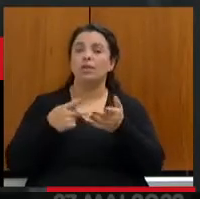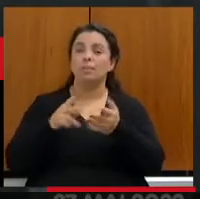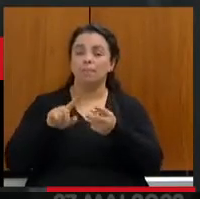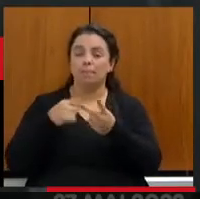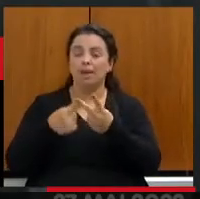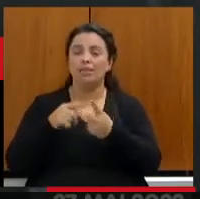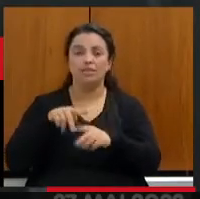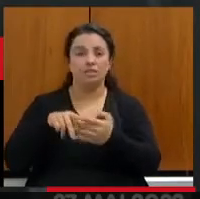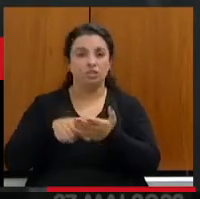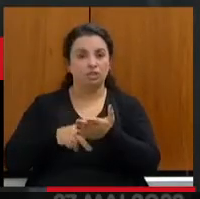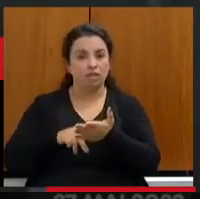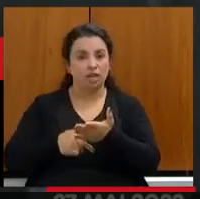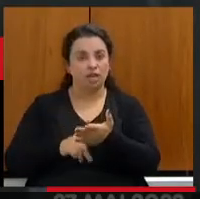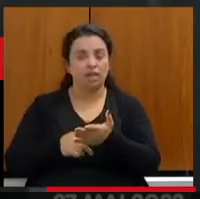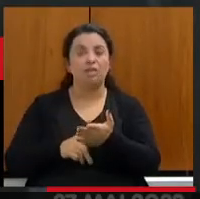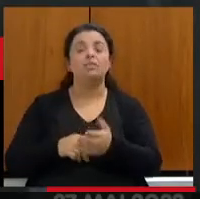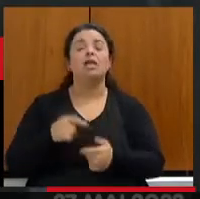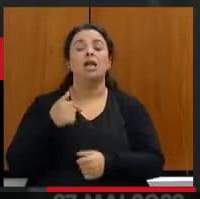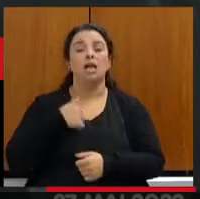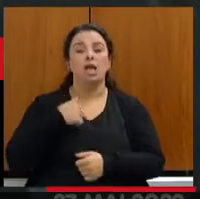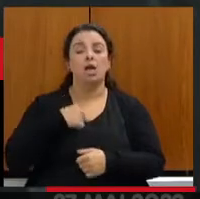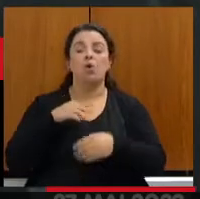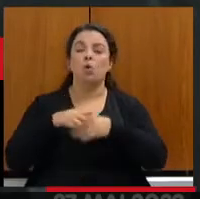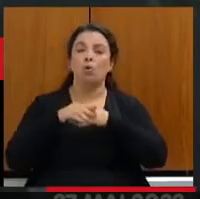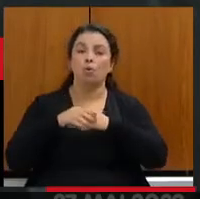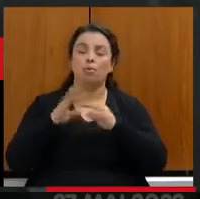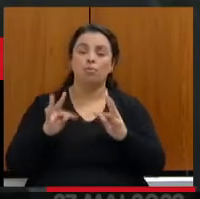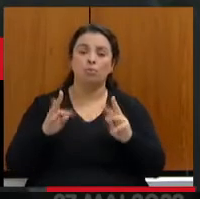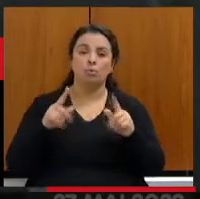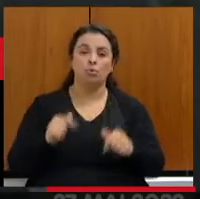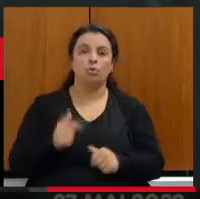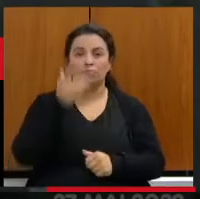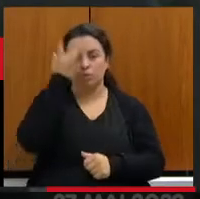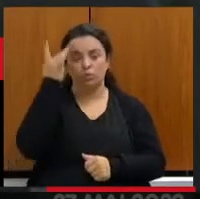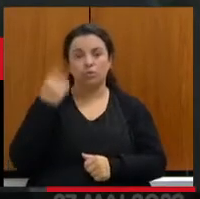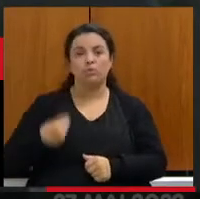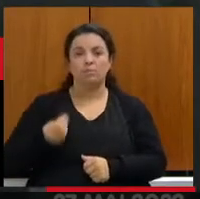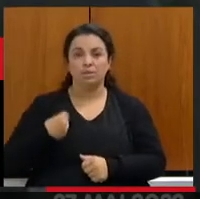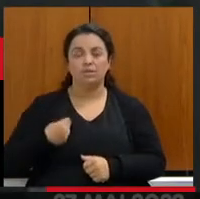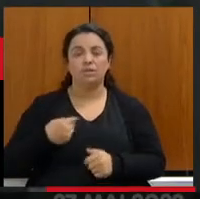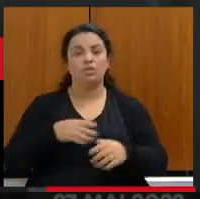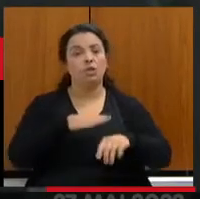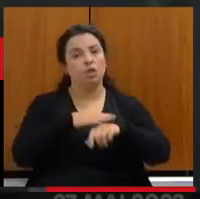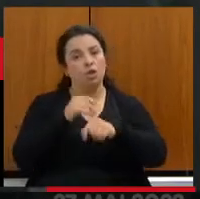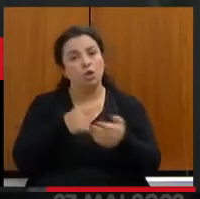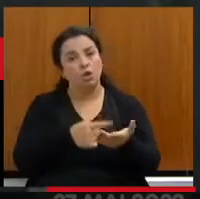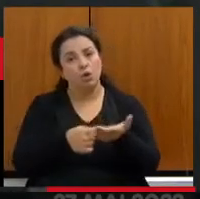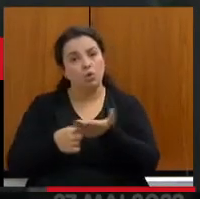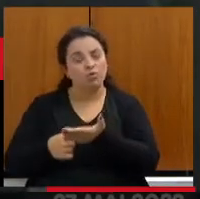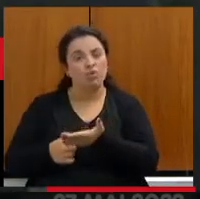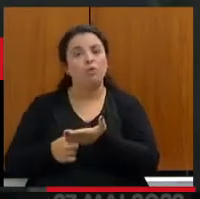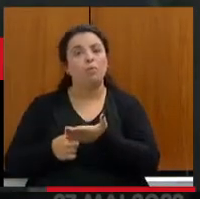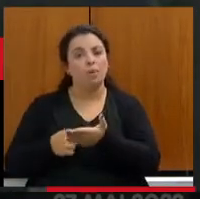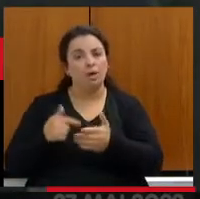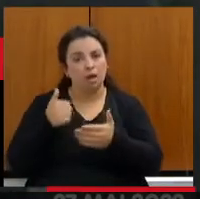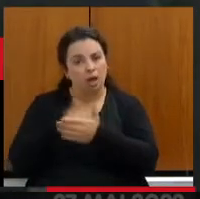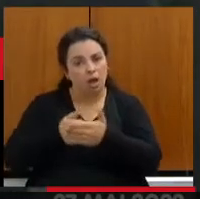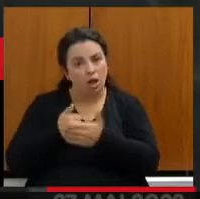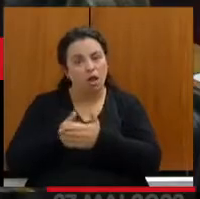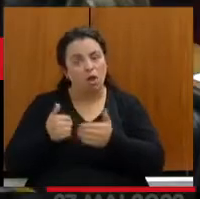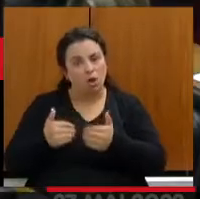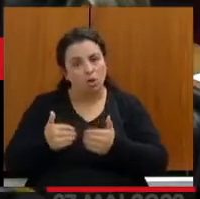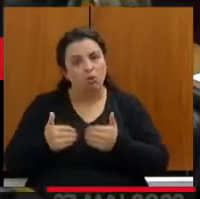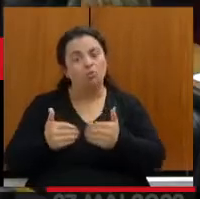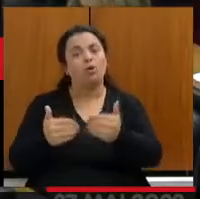Saúdo a todas as pessoas aqui presente e convido para a luta que acabou de começar